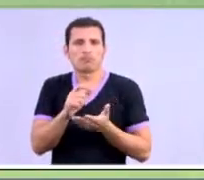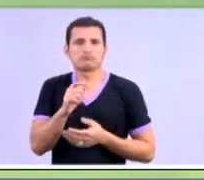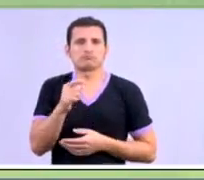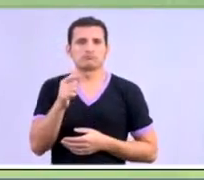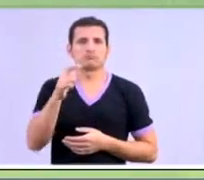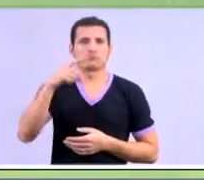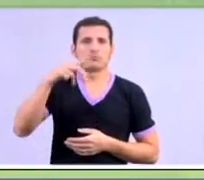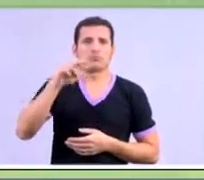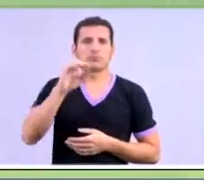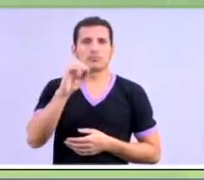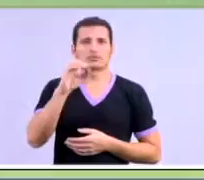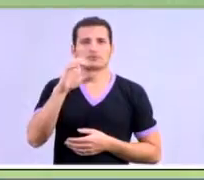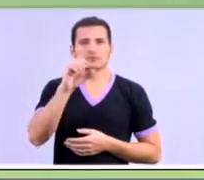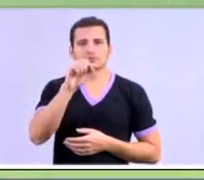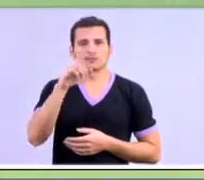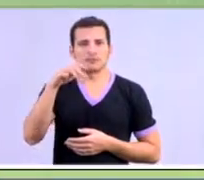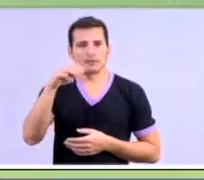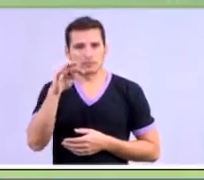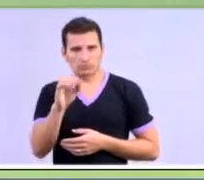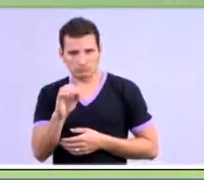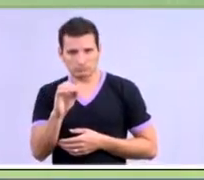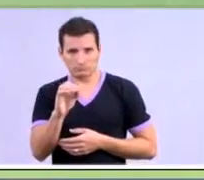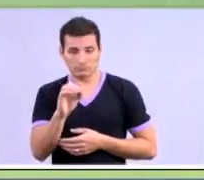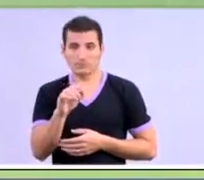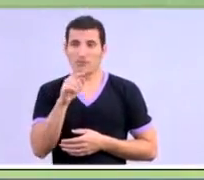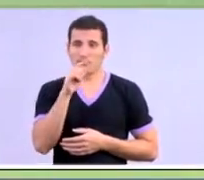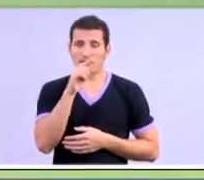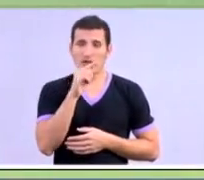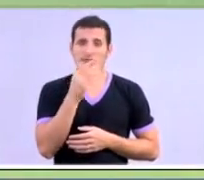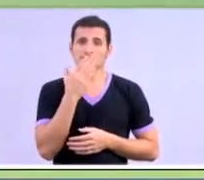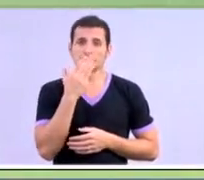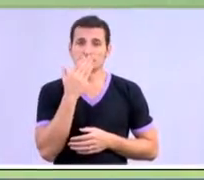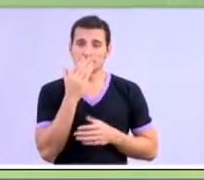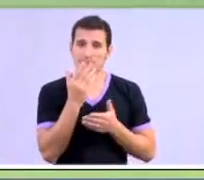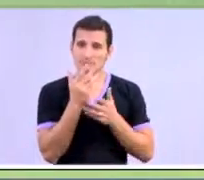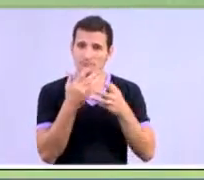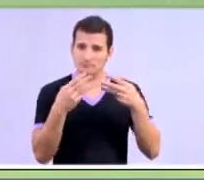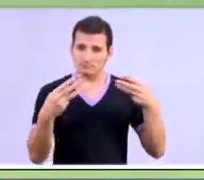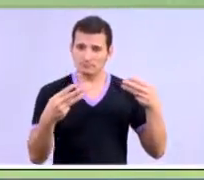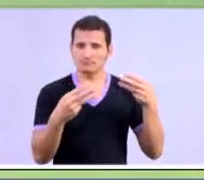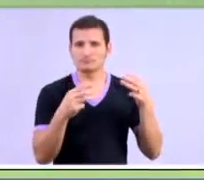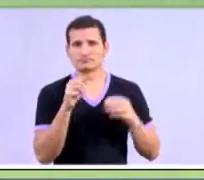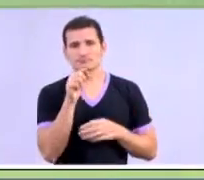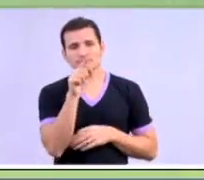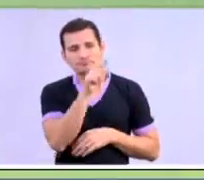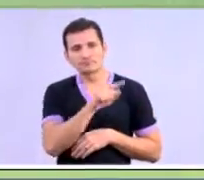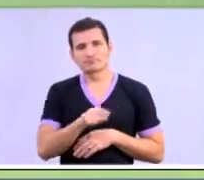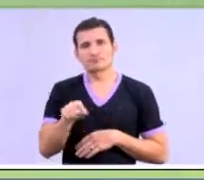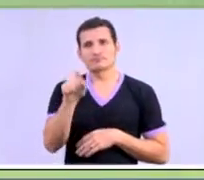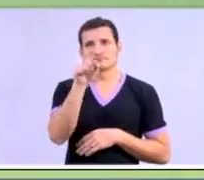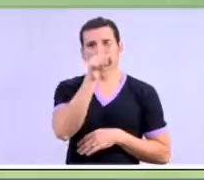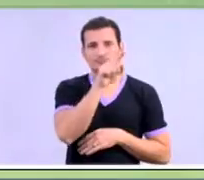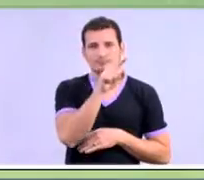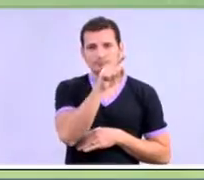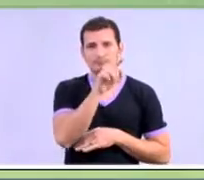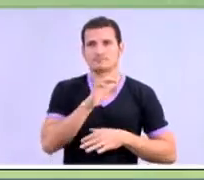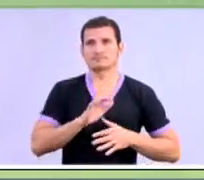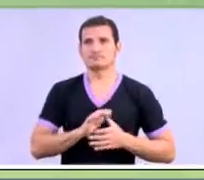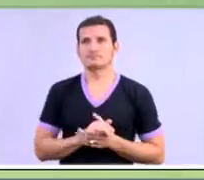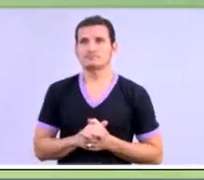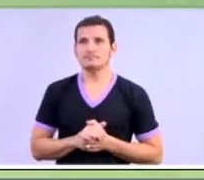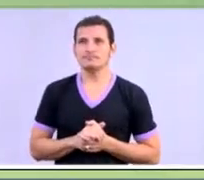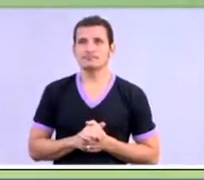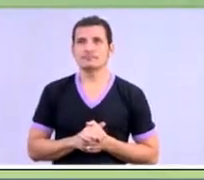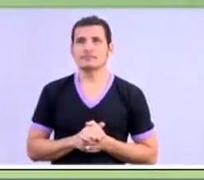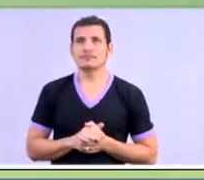esteja aqui como estrela, né? A gente está vendo, mas o que acontece? Quando um computador quer fazer uma transmissão,